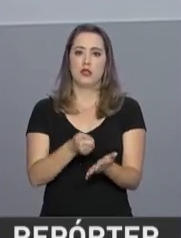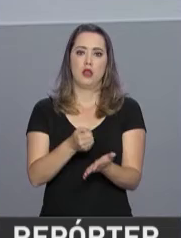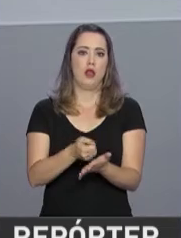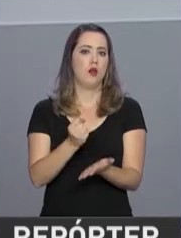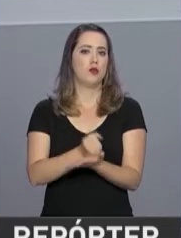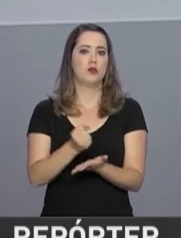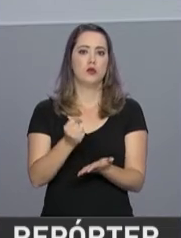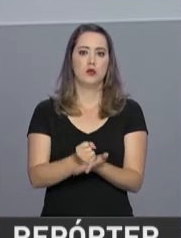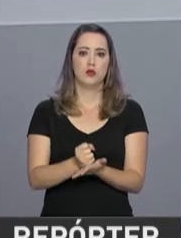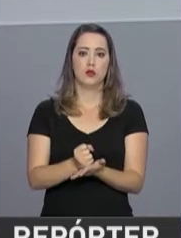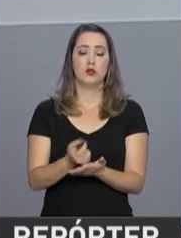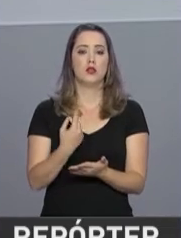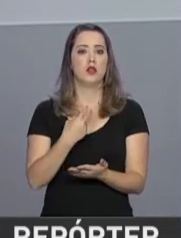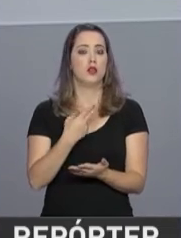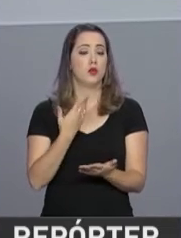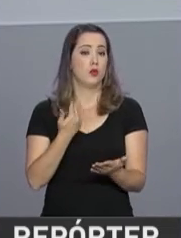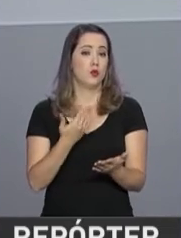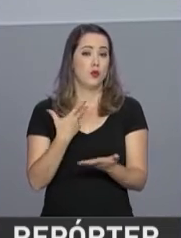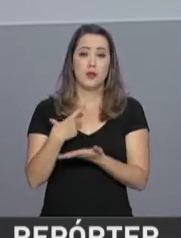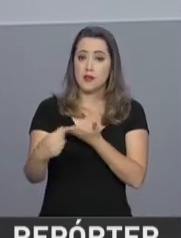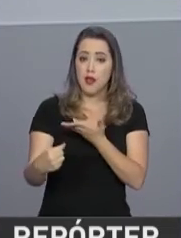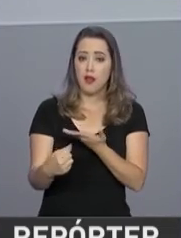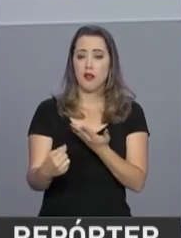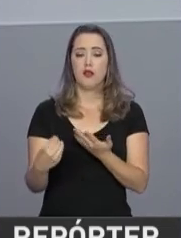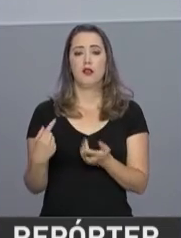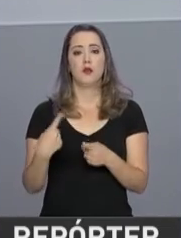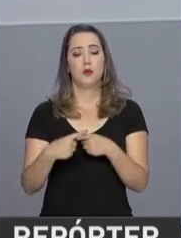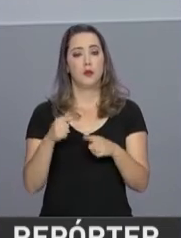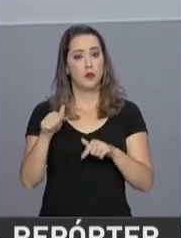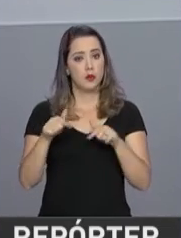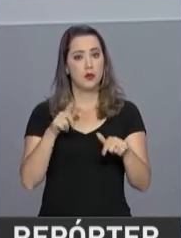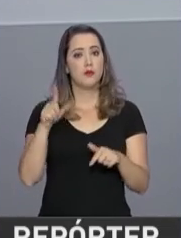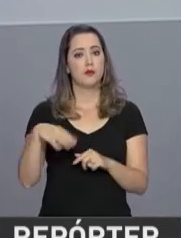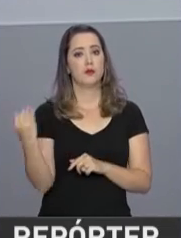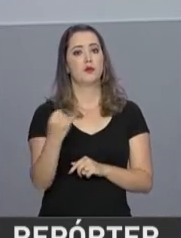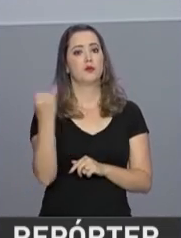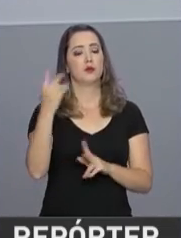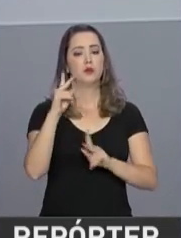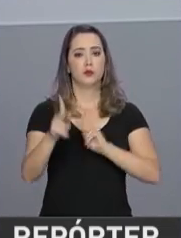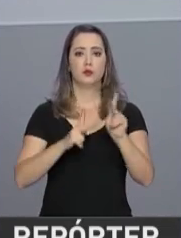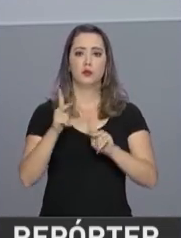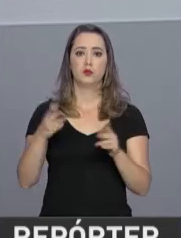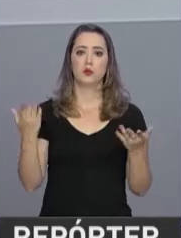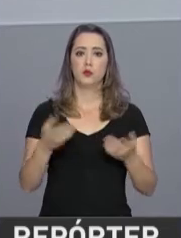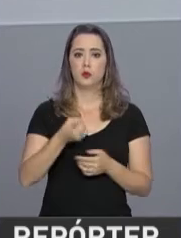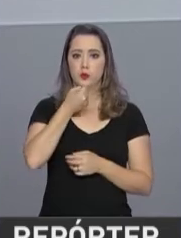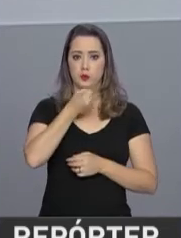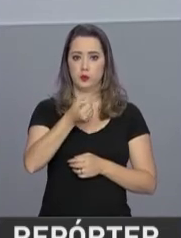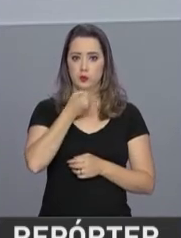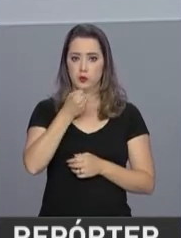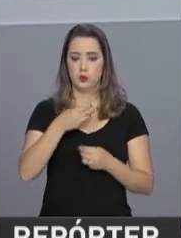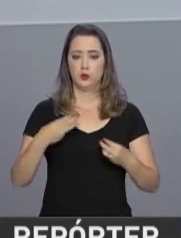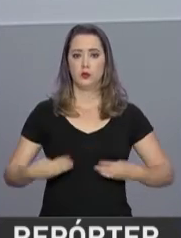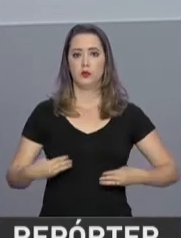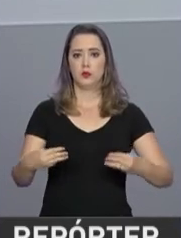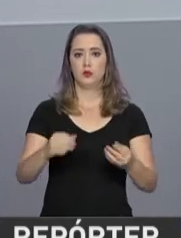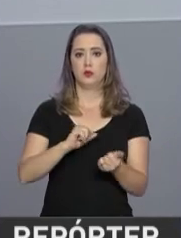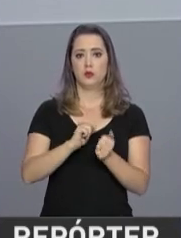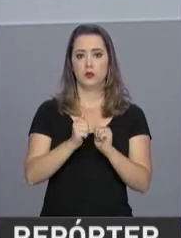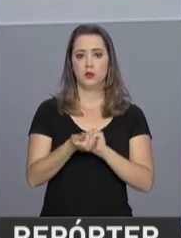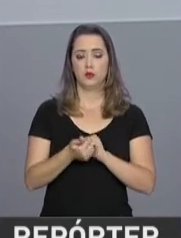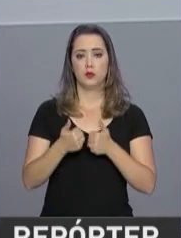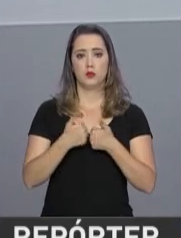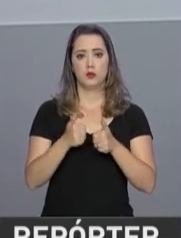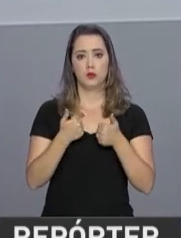deixem de prestar serviços fundamentais para a população em coletiva de imprensa o ministro dos transportes portos e aviação